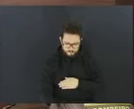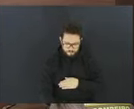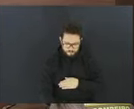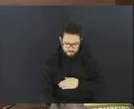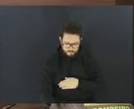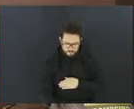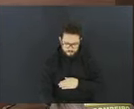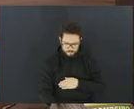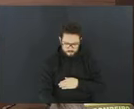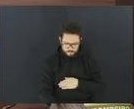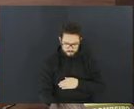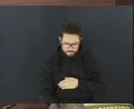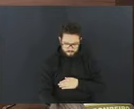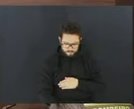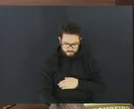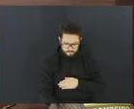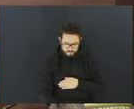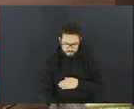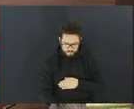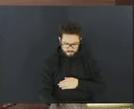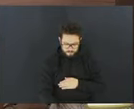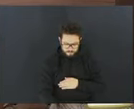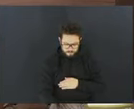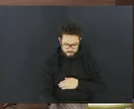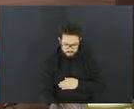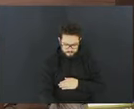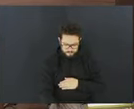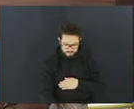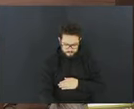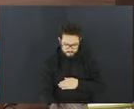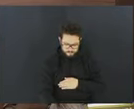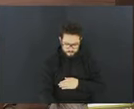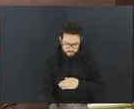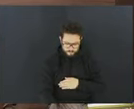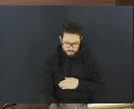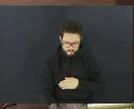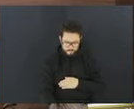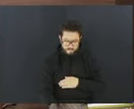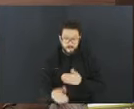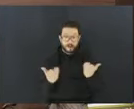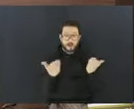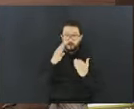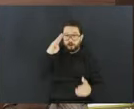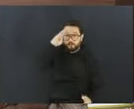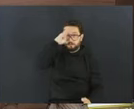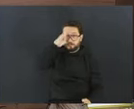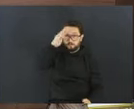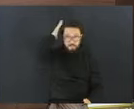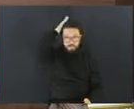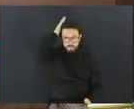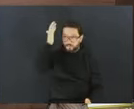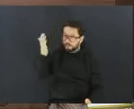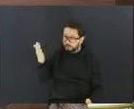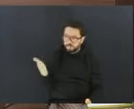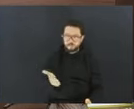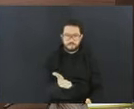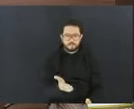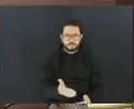Toaldo e vereador Éder Borges. Vereadora Sargento Tânia Guerreiro, 1 minuto e 30. Obrigado,